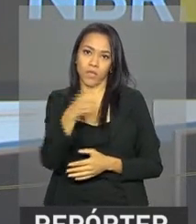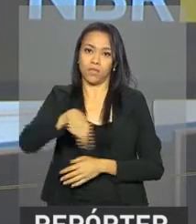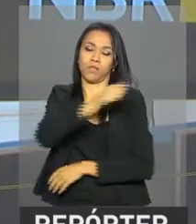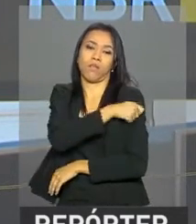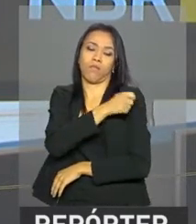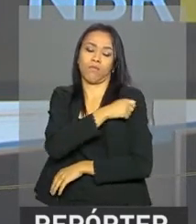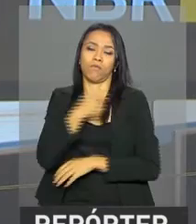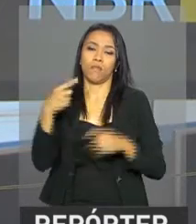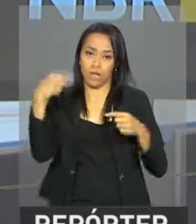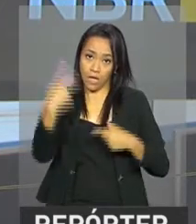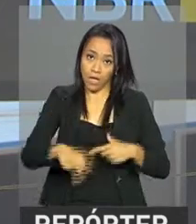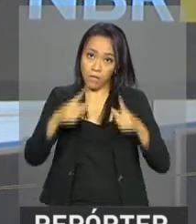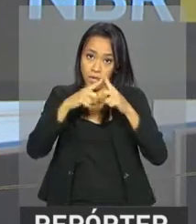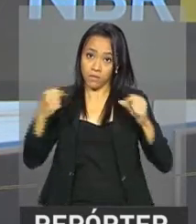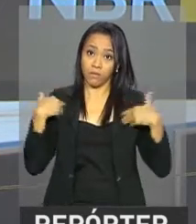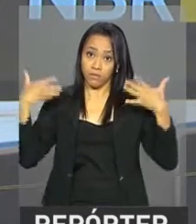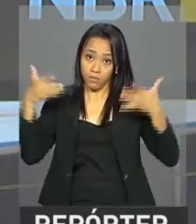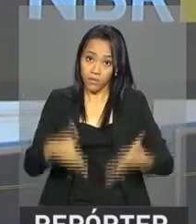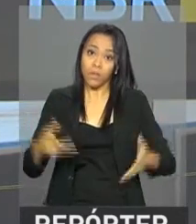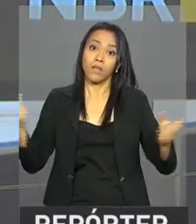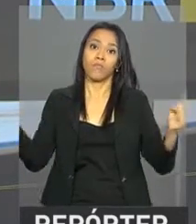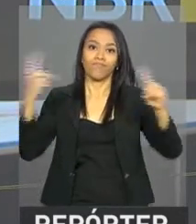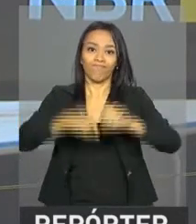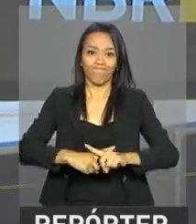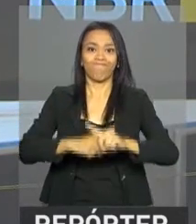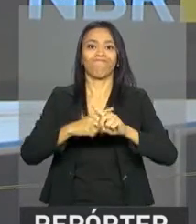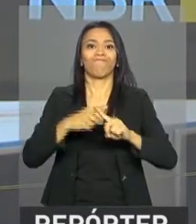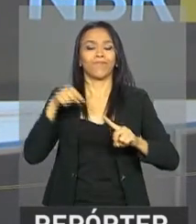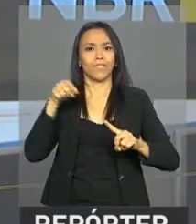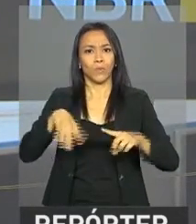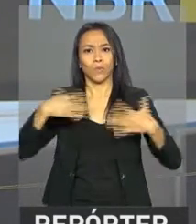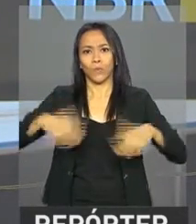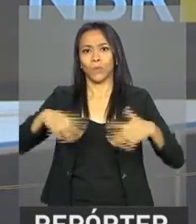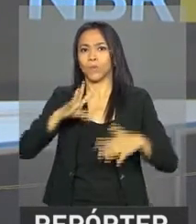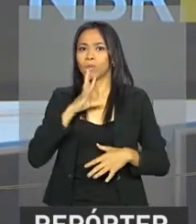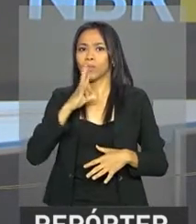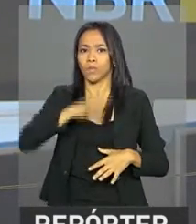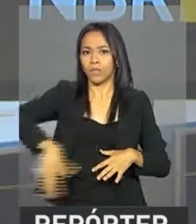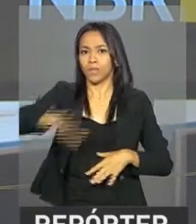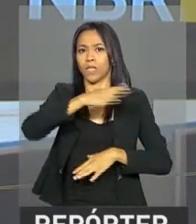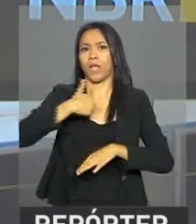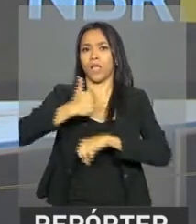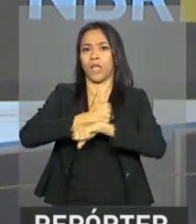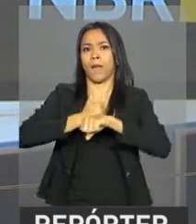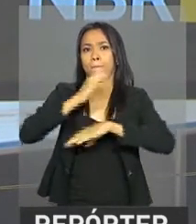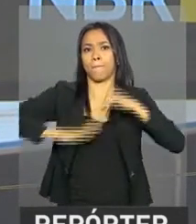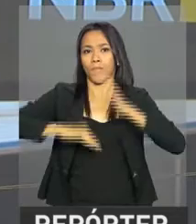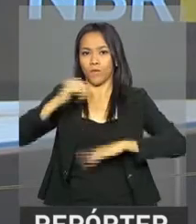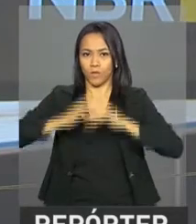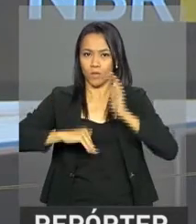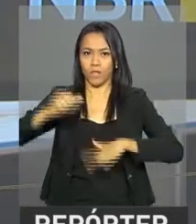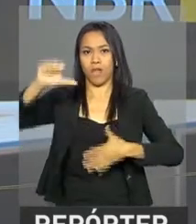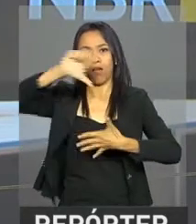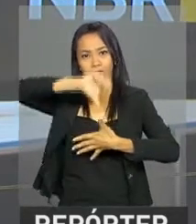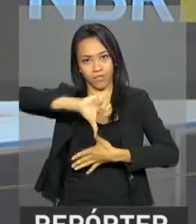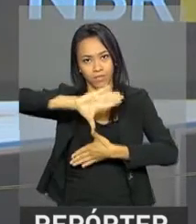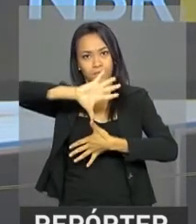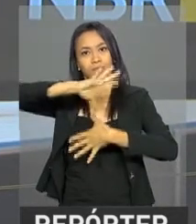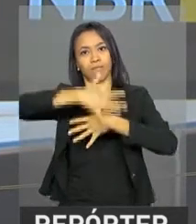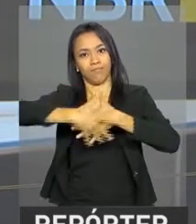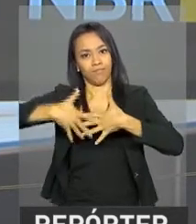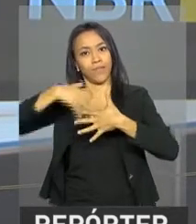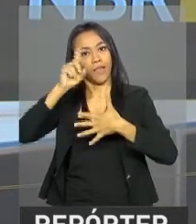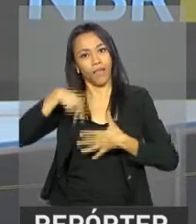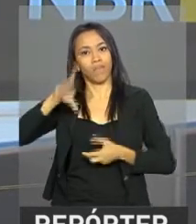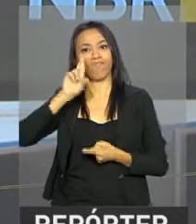da Olimpíada do Conhecimento. É a maior competição de educação profissional das Américas, realizada pelo Senai e